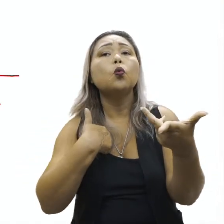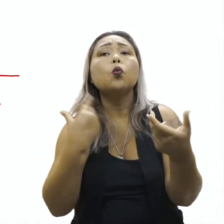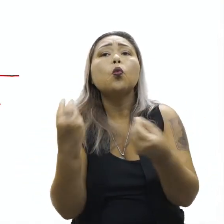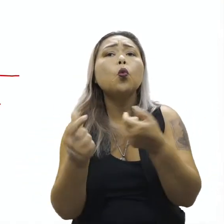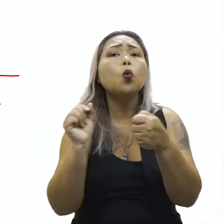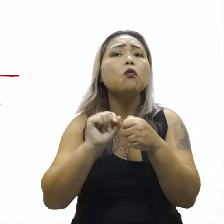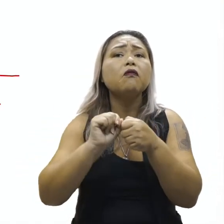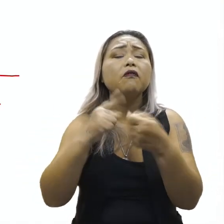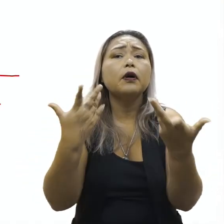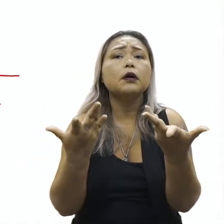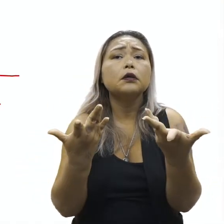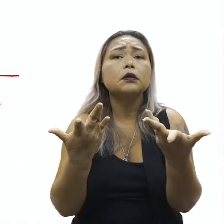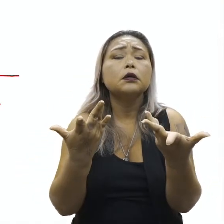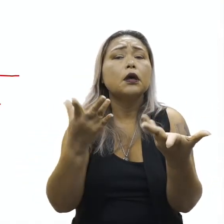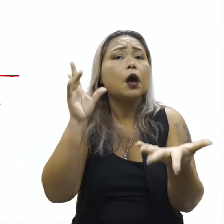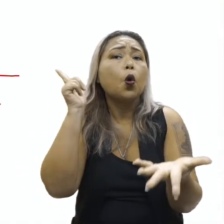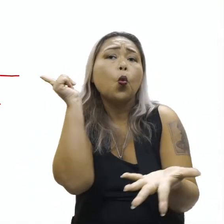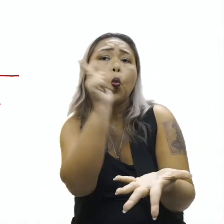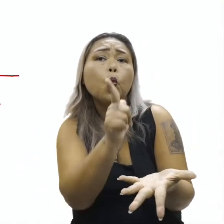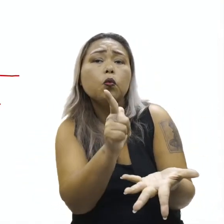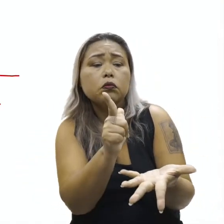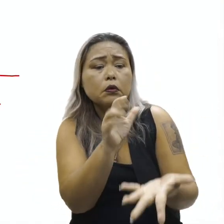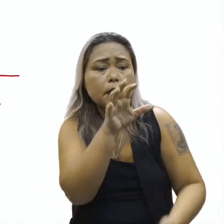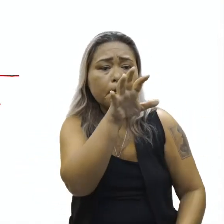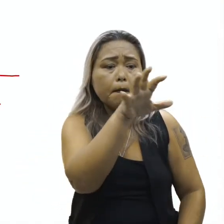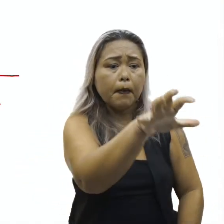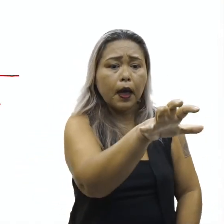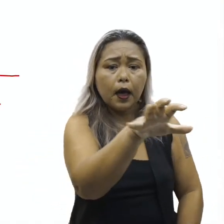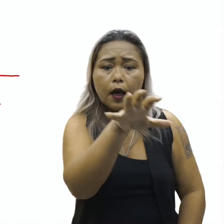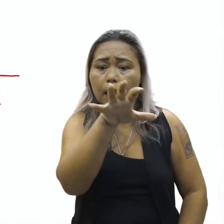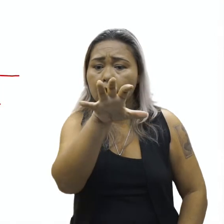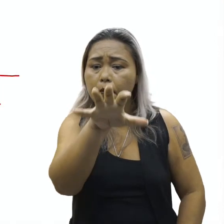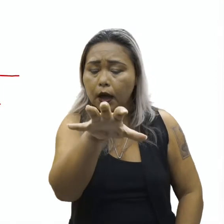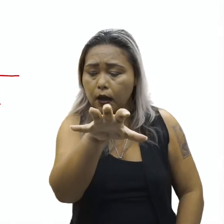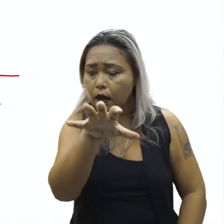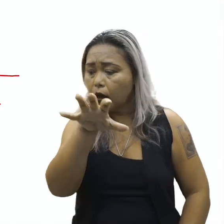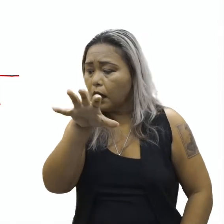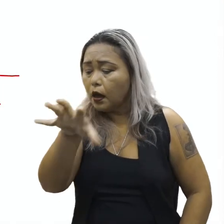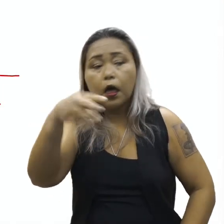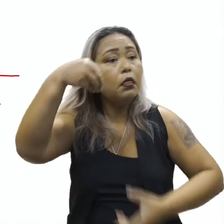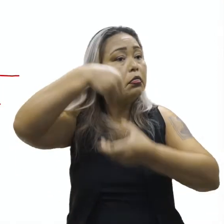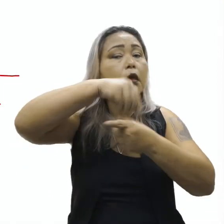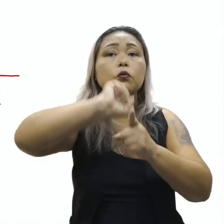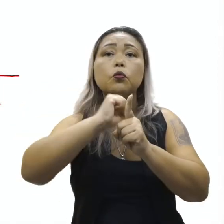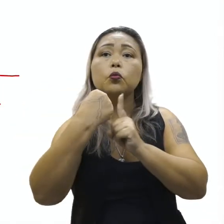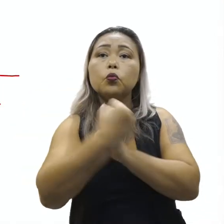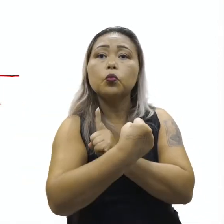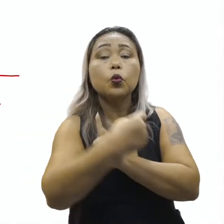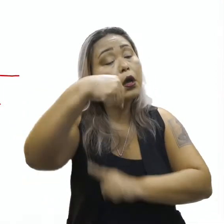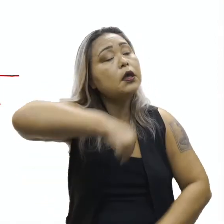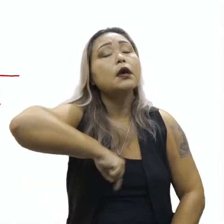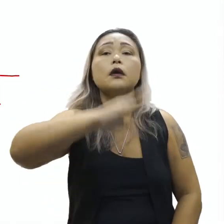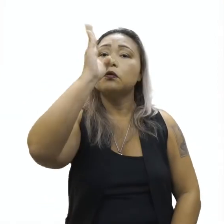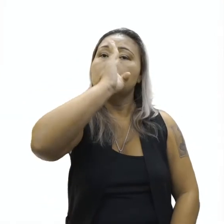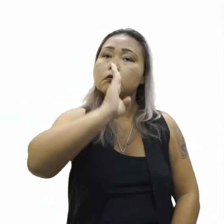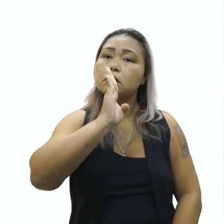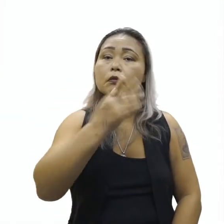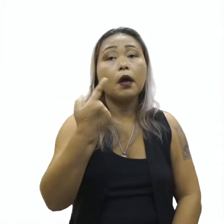prática, a gente consegue identificar isso na sociedade e no nosso Brasil? Vamos